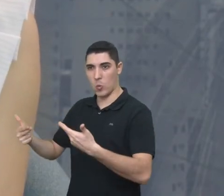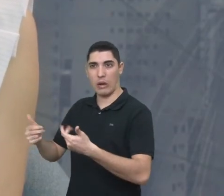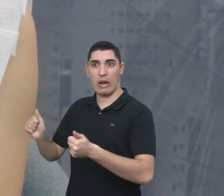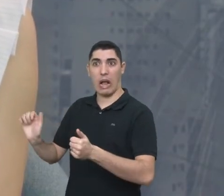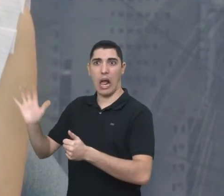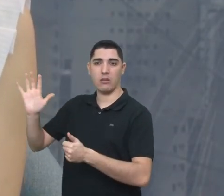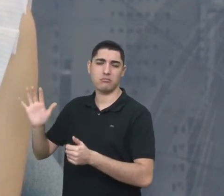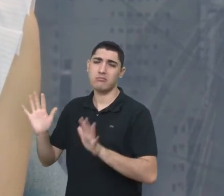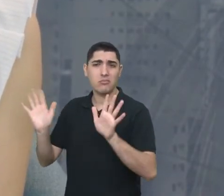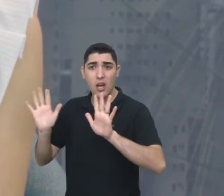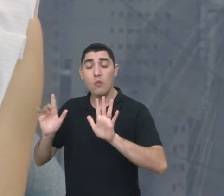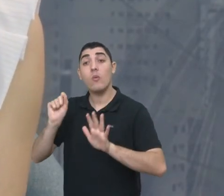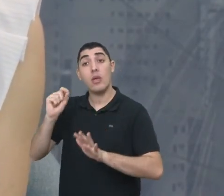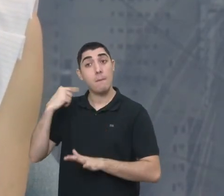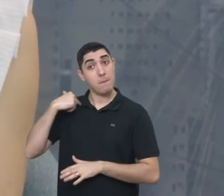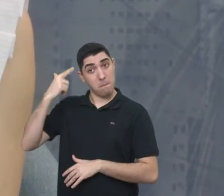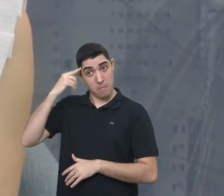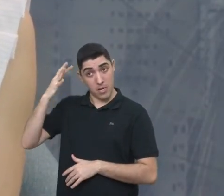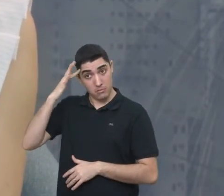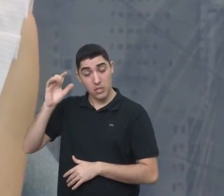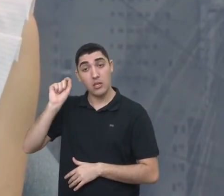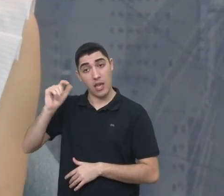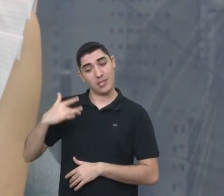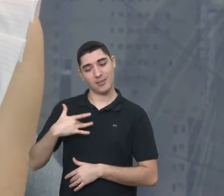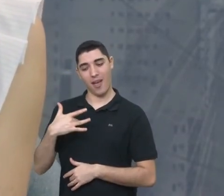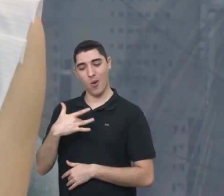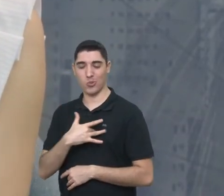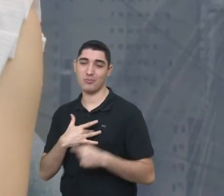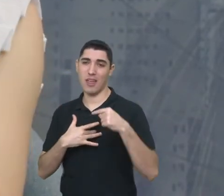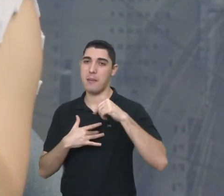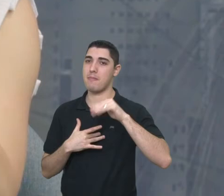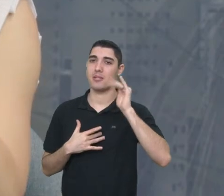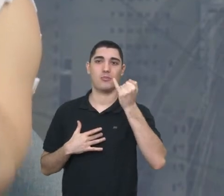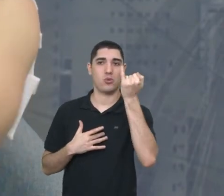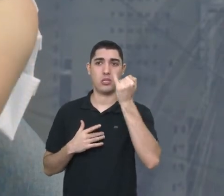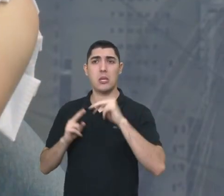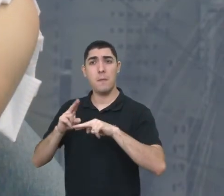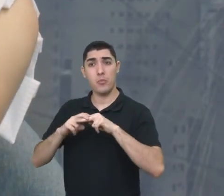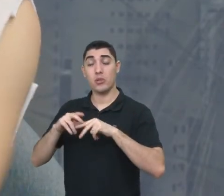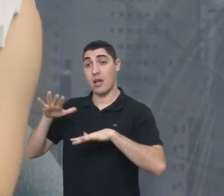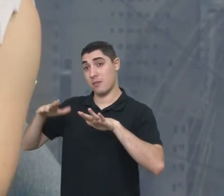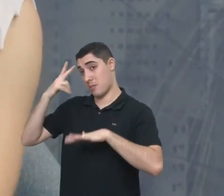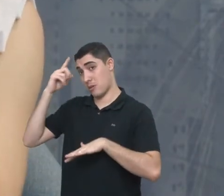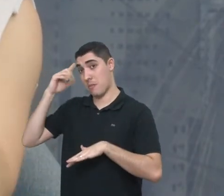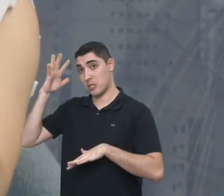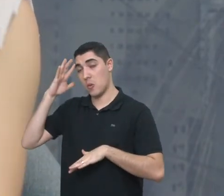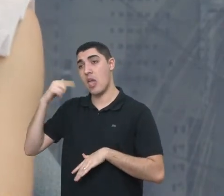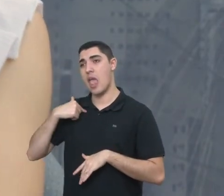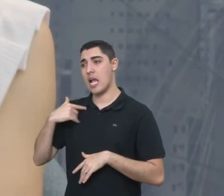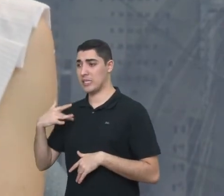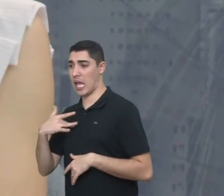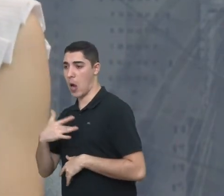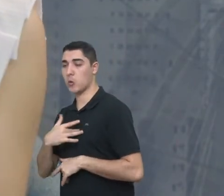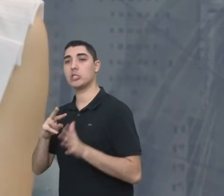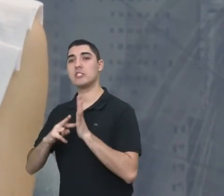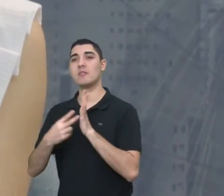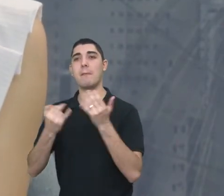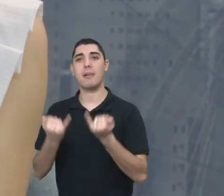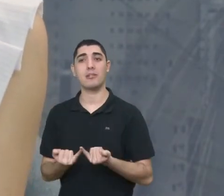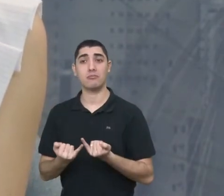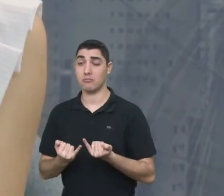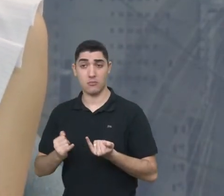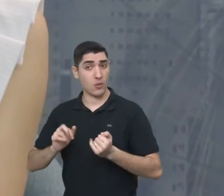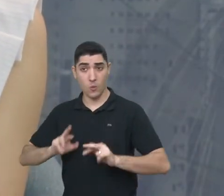ideia, que é a ideia de saúde. Né? E não é, hoje em dia está muito grudado, né? A saúde é emagrecer. E